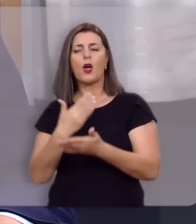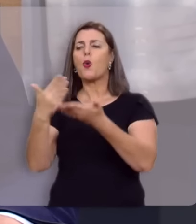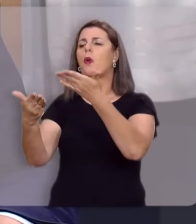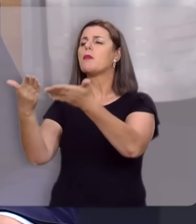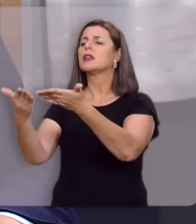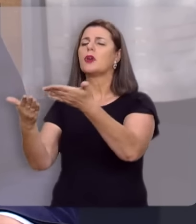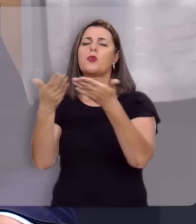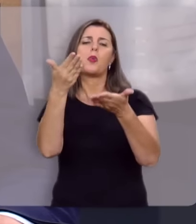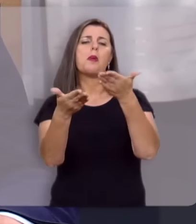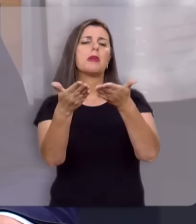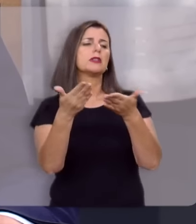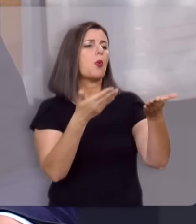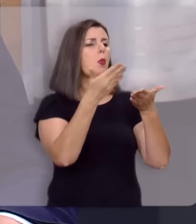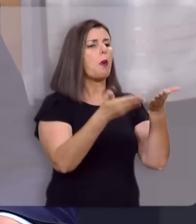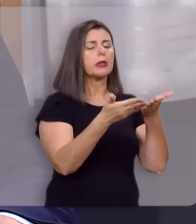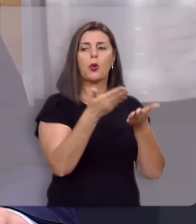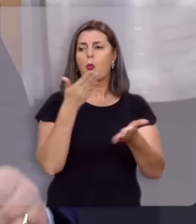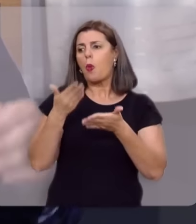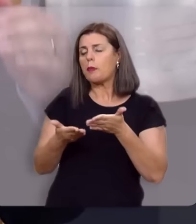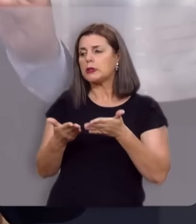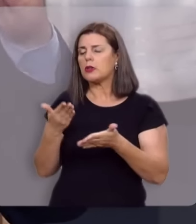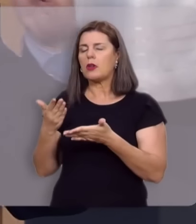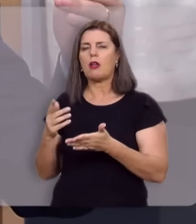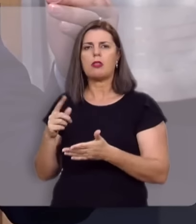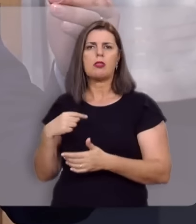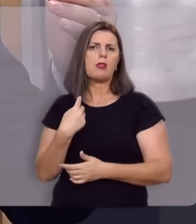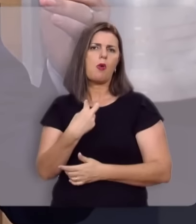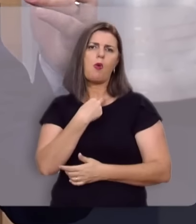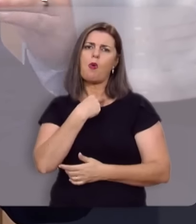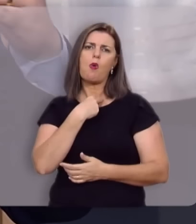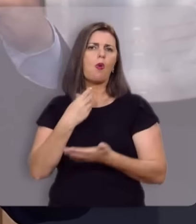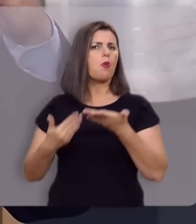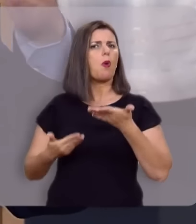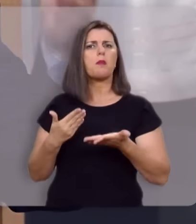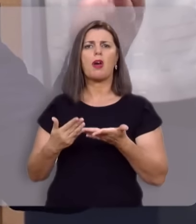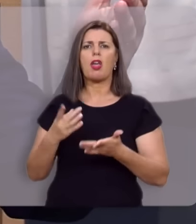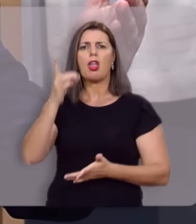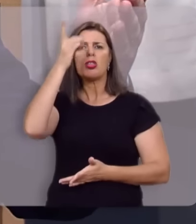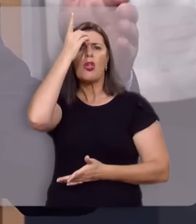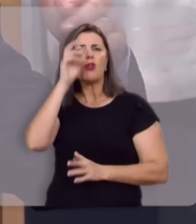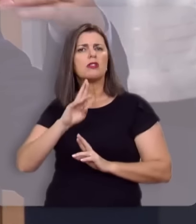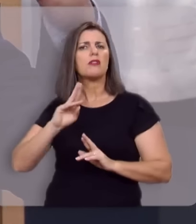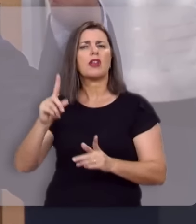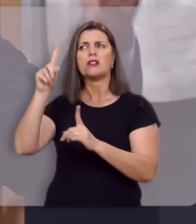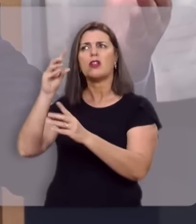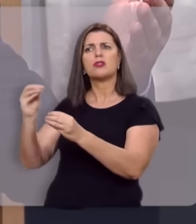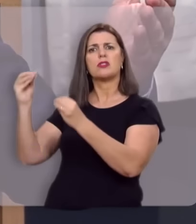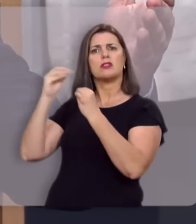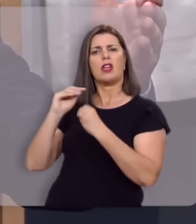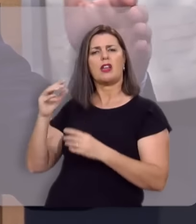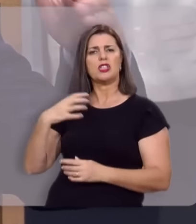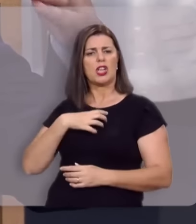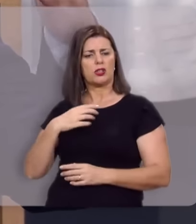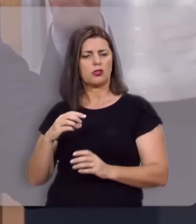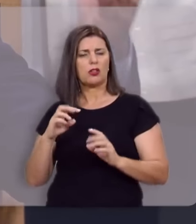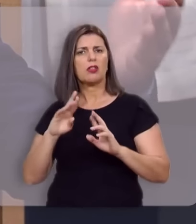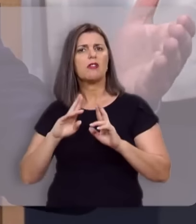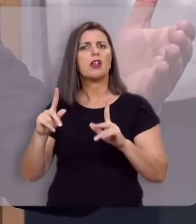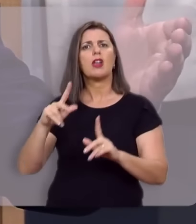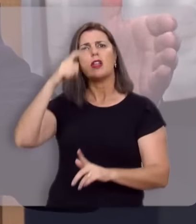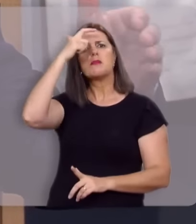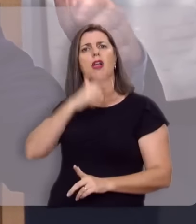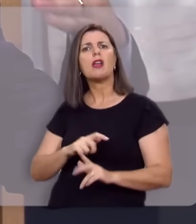na comparação, reverendo Rodrigo. E nós não devemos nos comparar porque Deus nos deu dons diferentes, talentos diferentes,